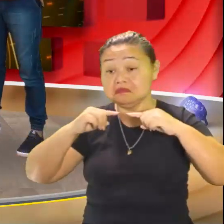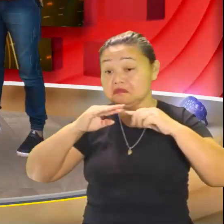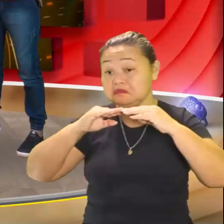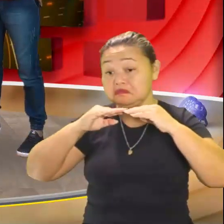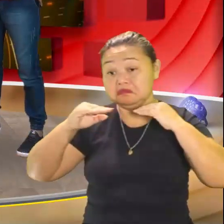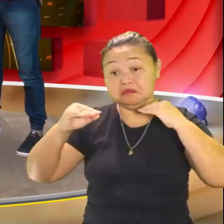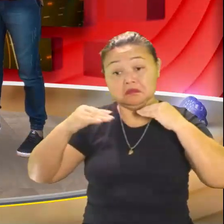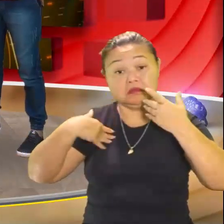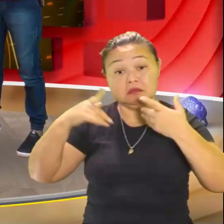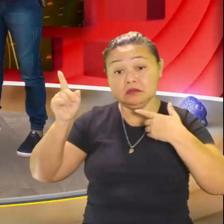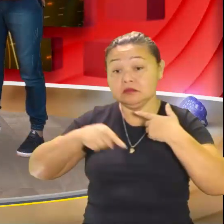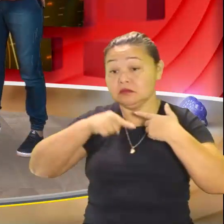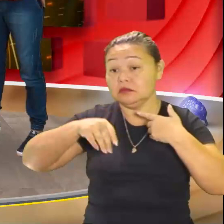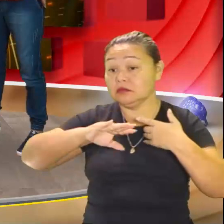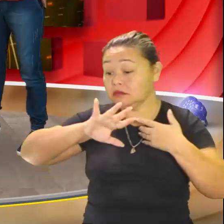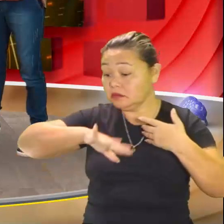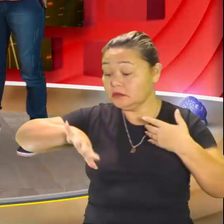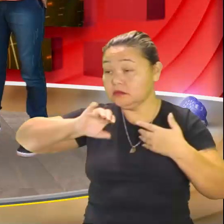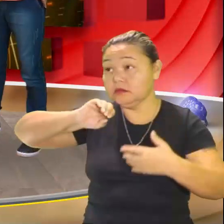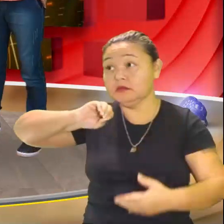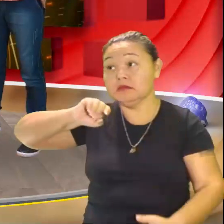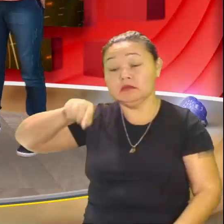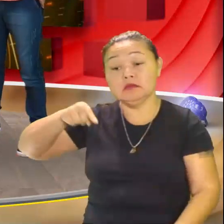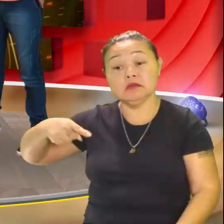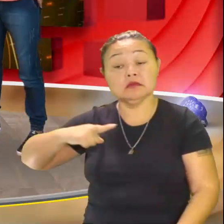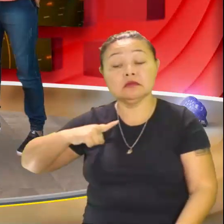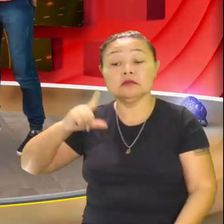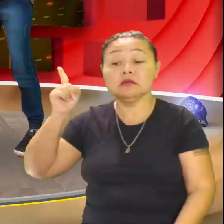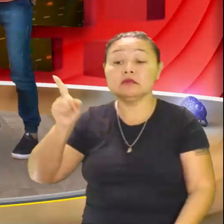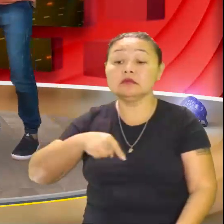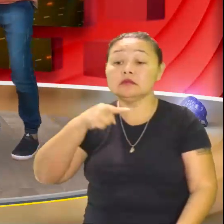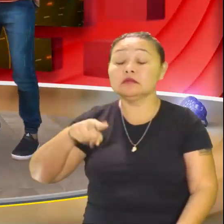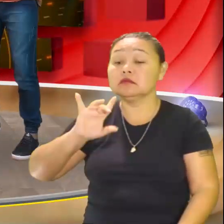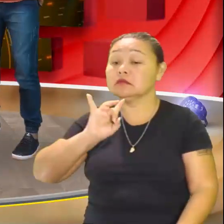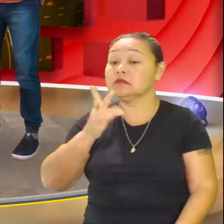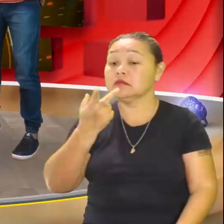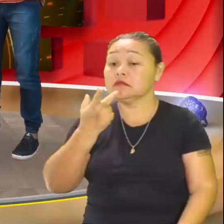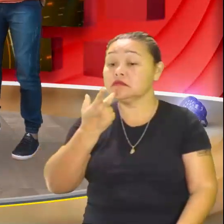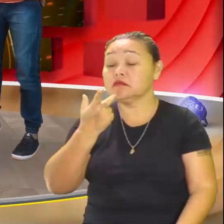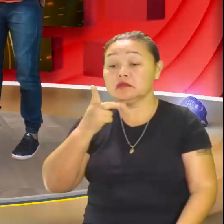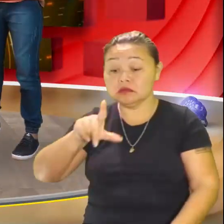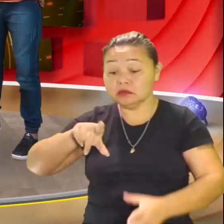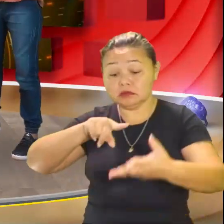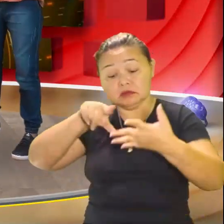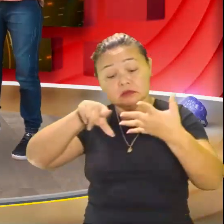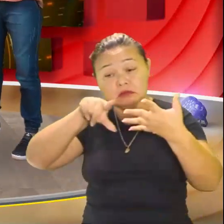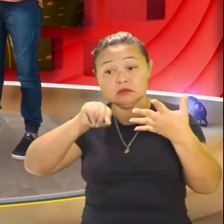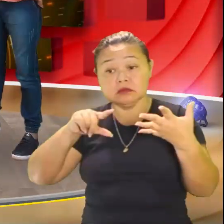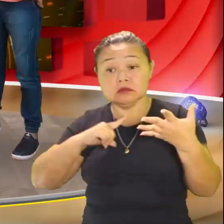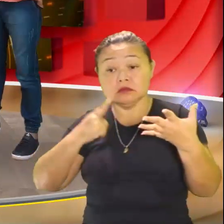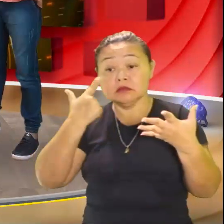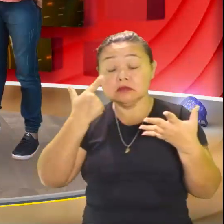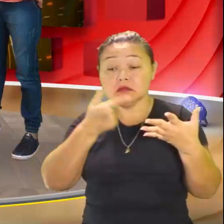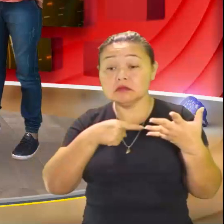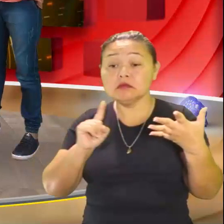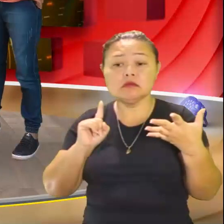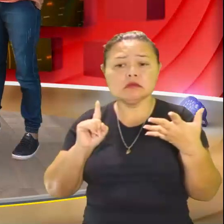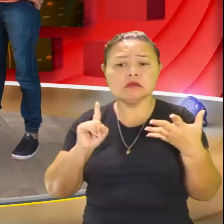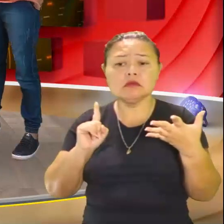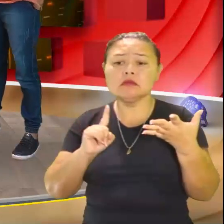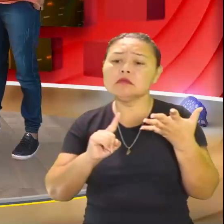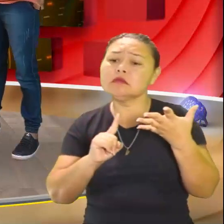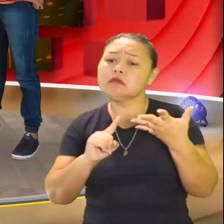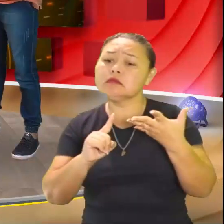anular parte decimal. E aí é legal porque tem aluno que fala assim, eu só chutei na prova. E você vai olhar e fala assim, mas qual